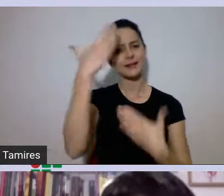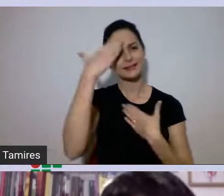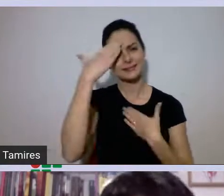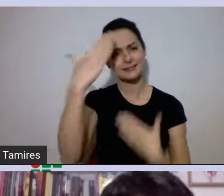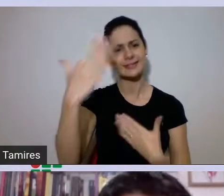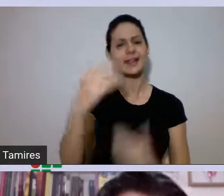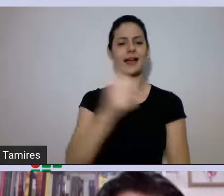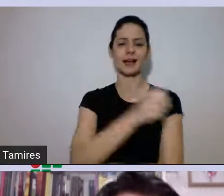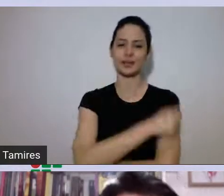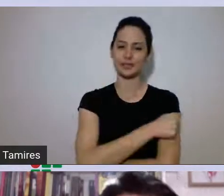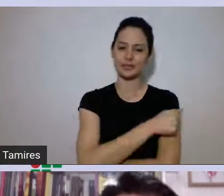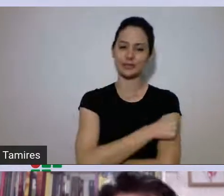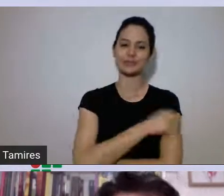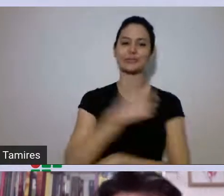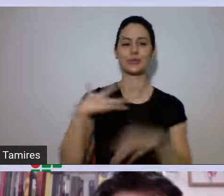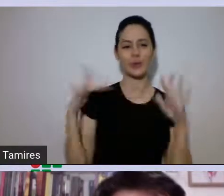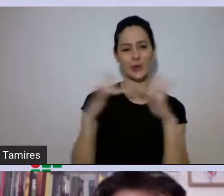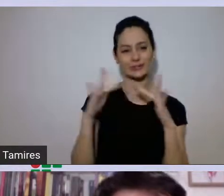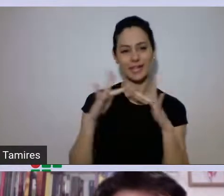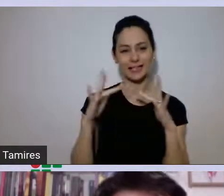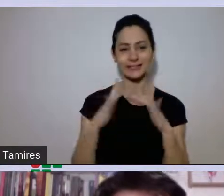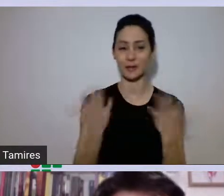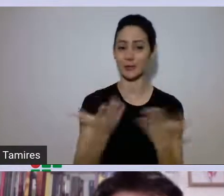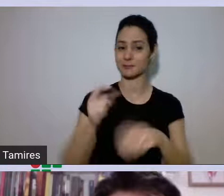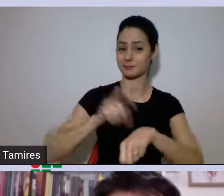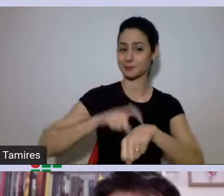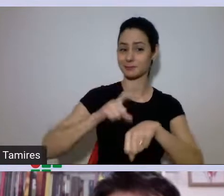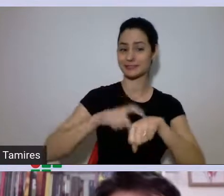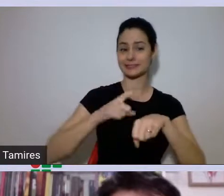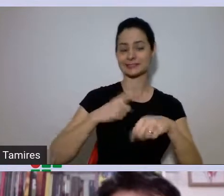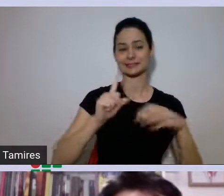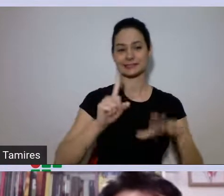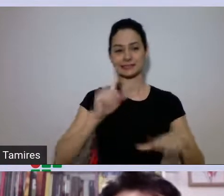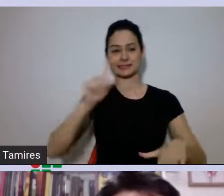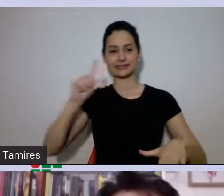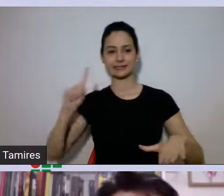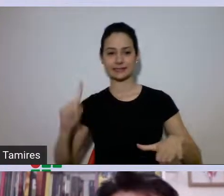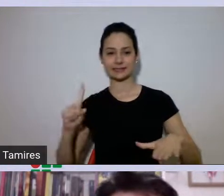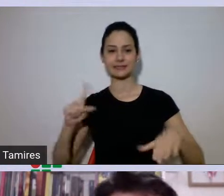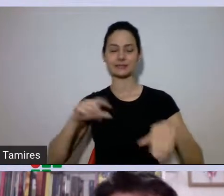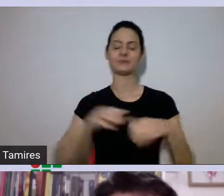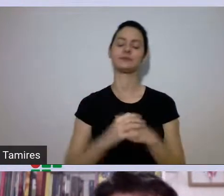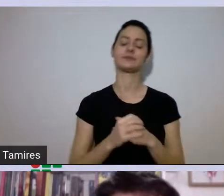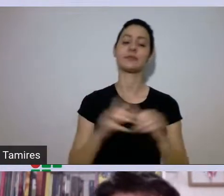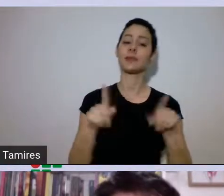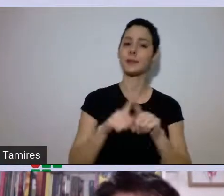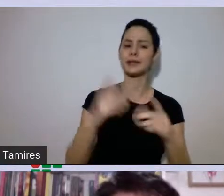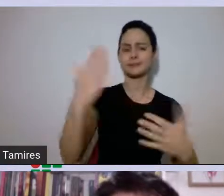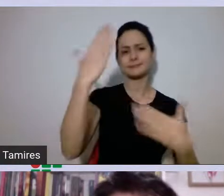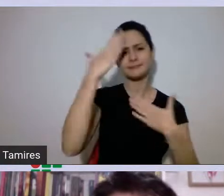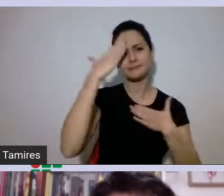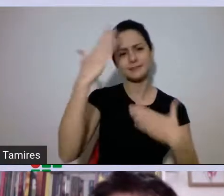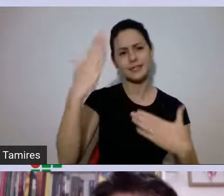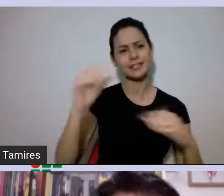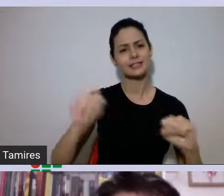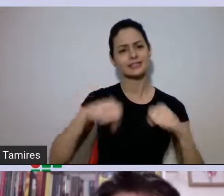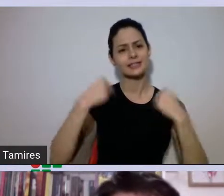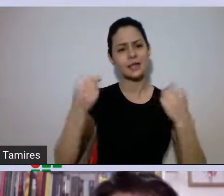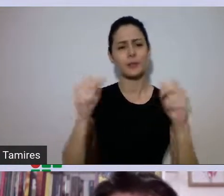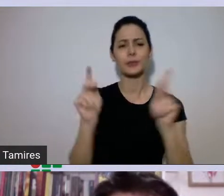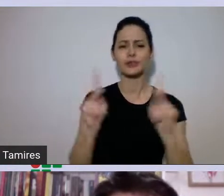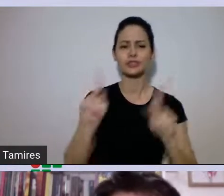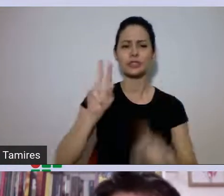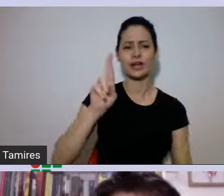que estão mantendo contato com a gente nesse momento de distanciamento, agradecer ao empenho do professor René e da